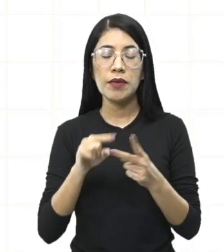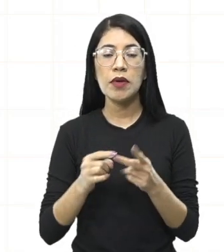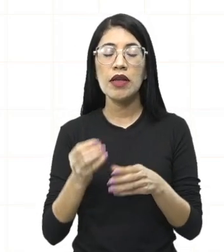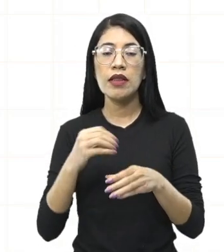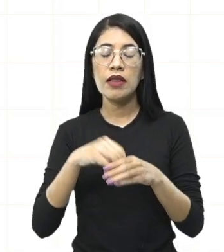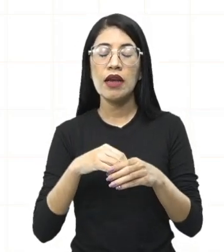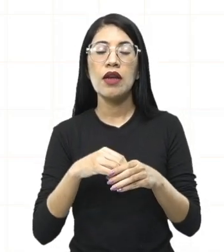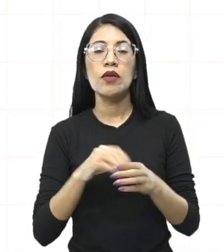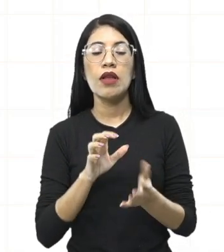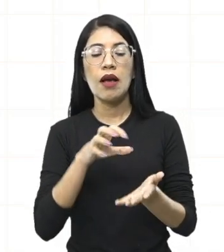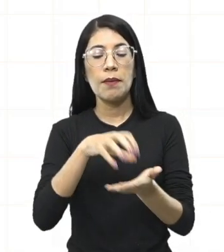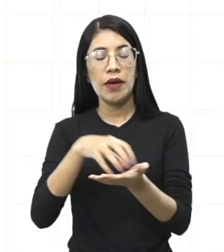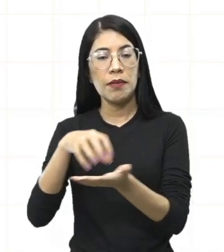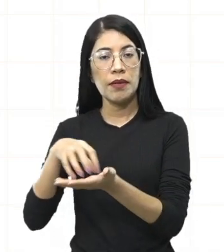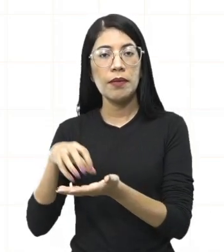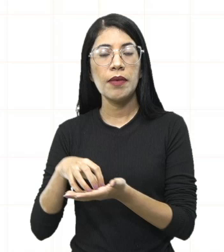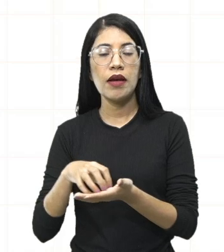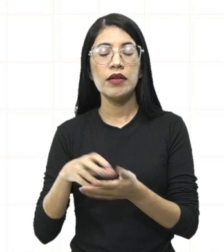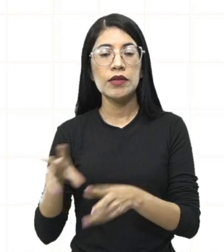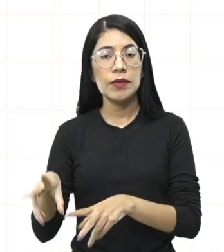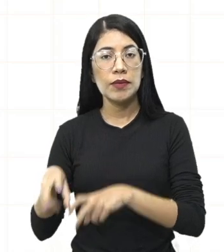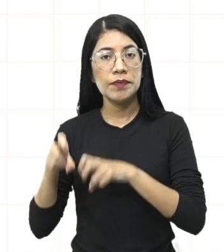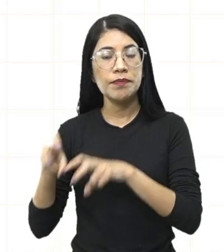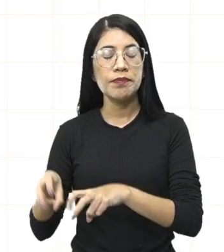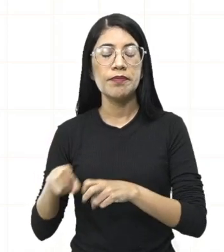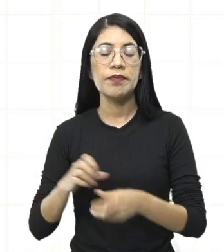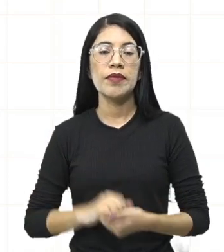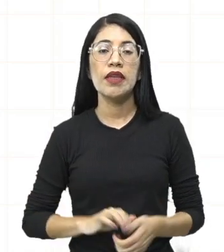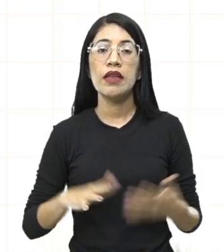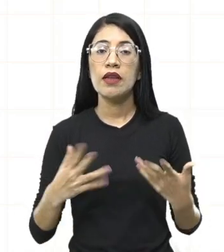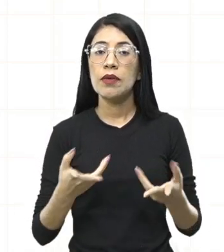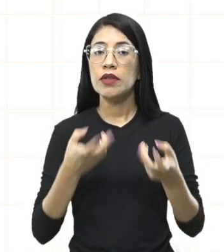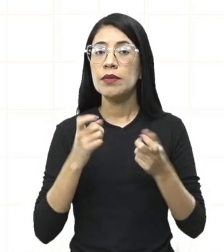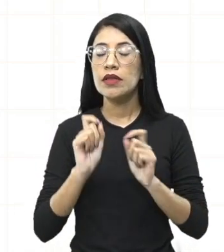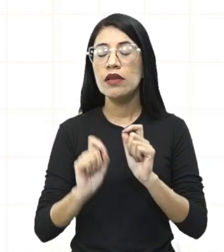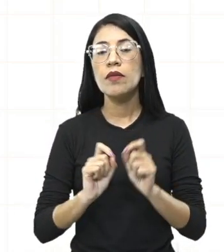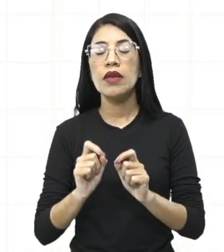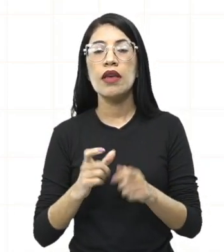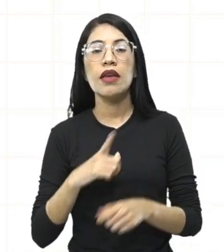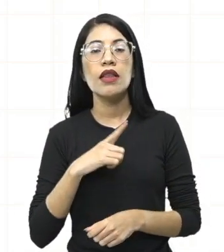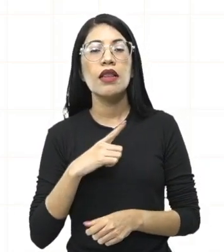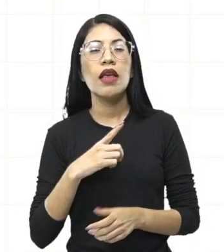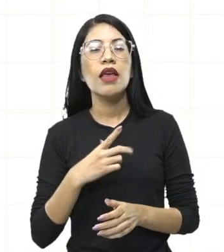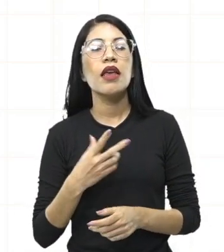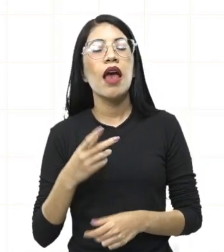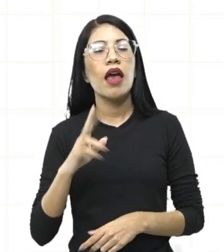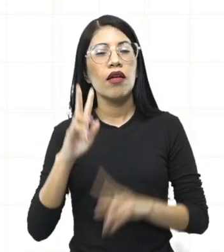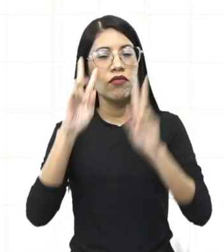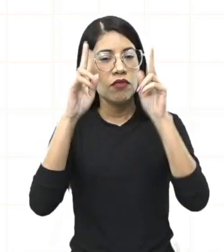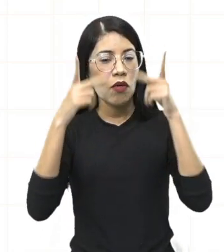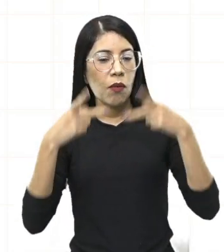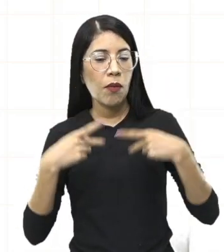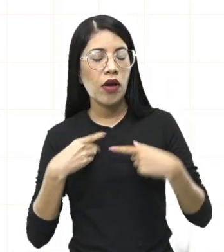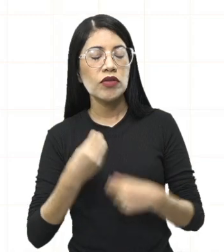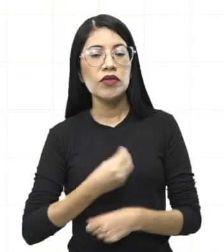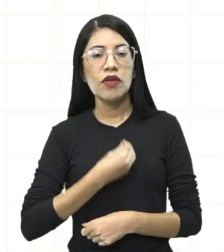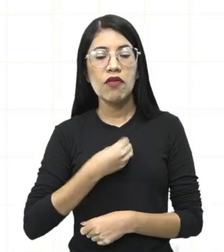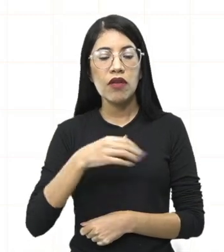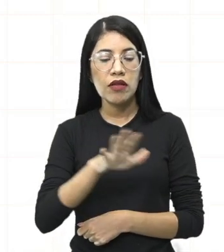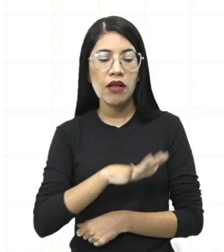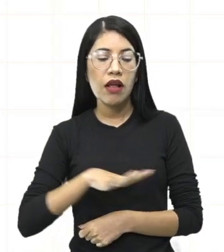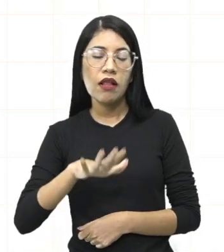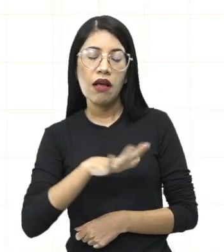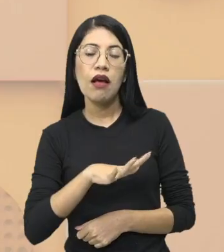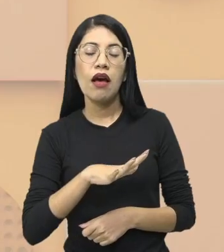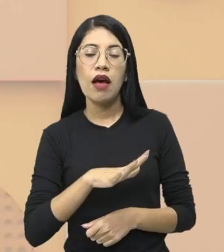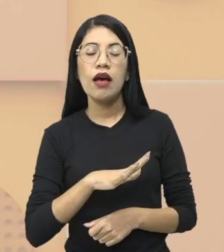das reservas extrativistas. Então, a gente observa mais a presença do homem, né, dentro dessas unidades